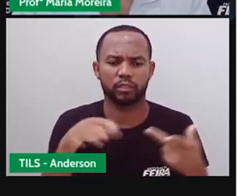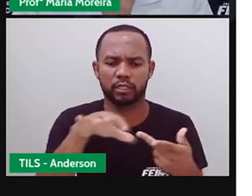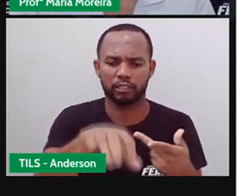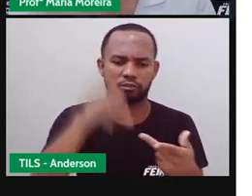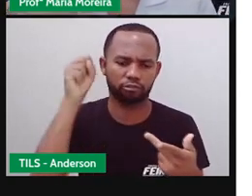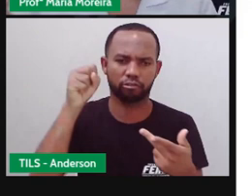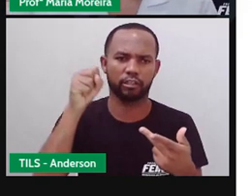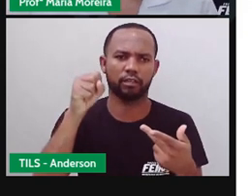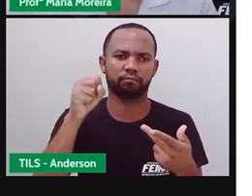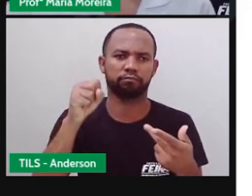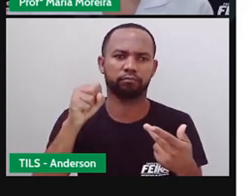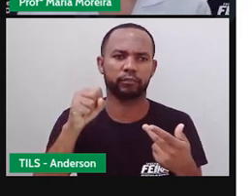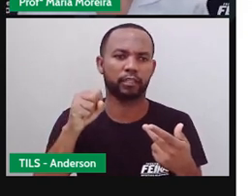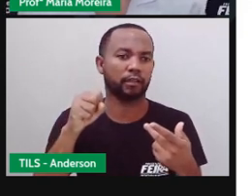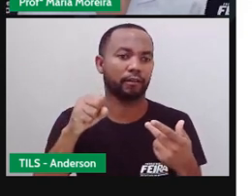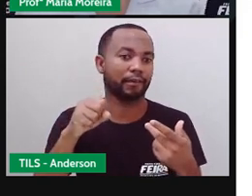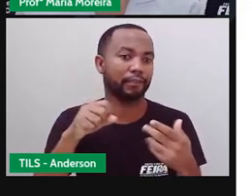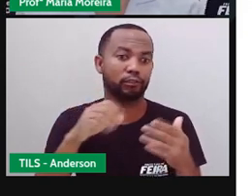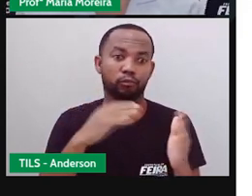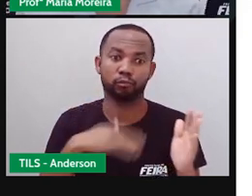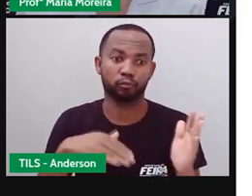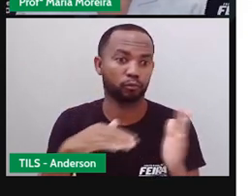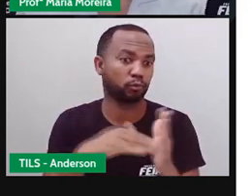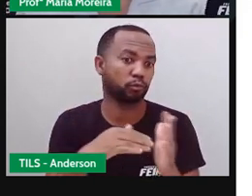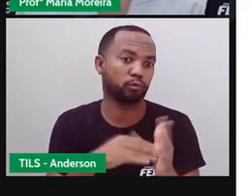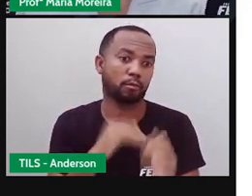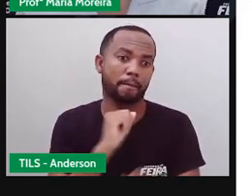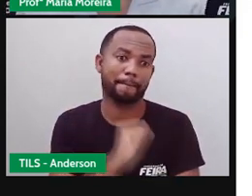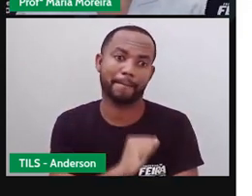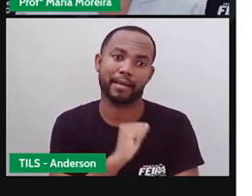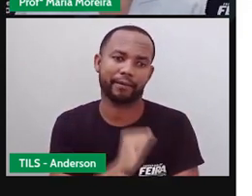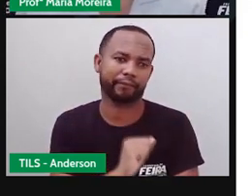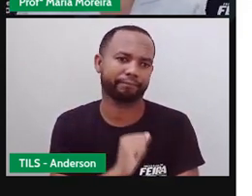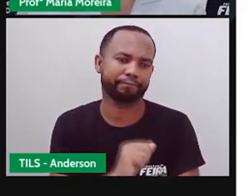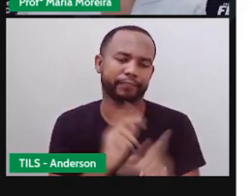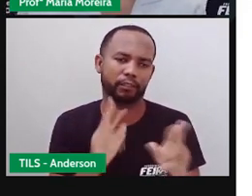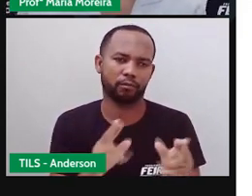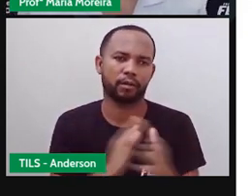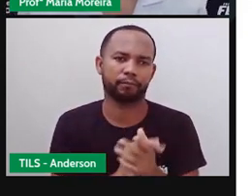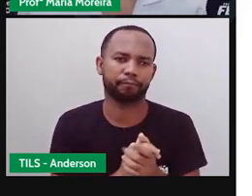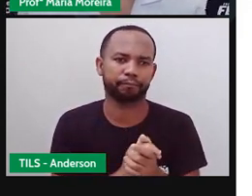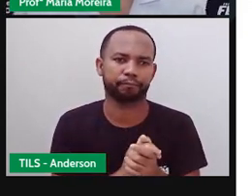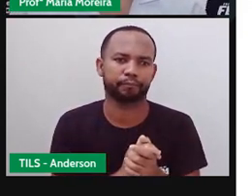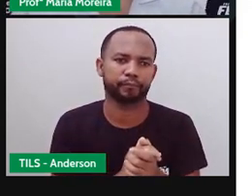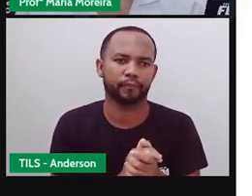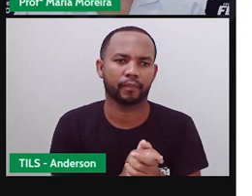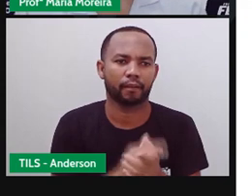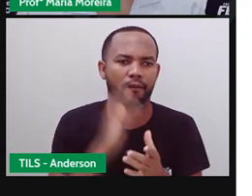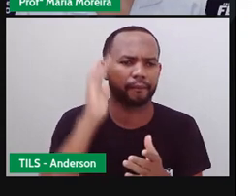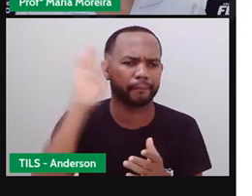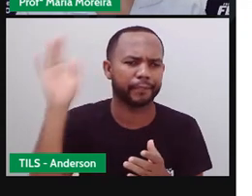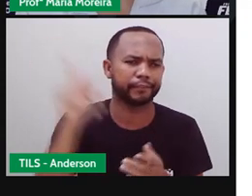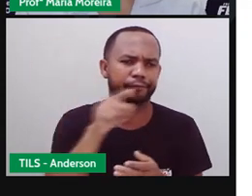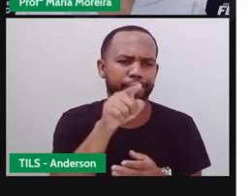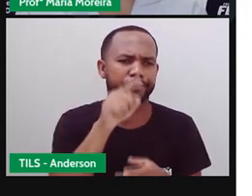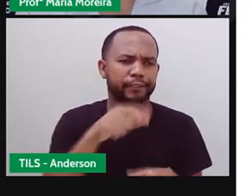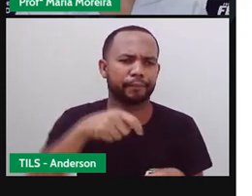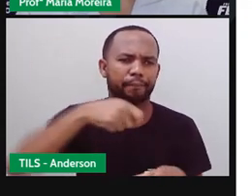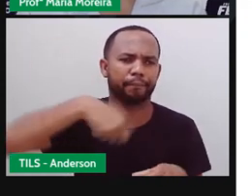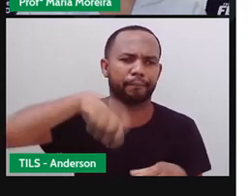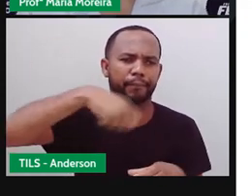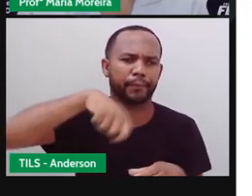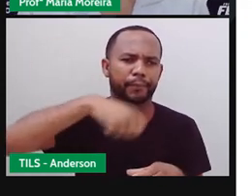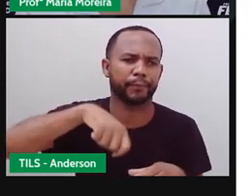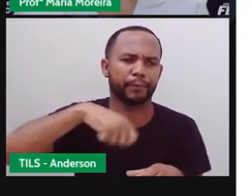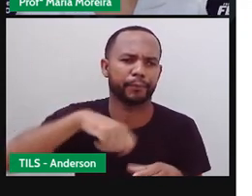acaba o que ó desregulando todas as outras certo então Imagine só você vai fazer um bolo